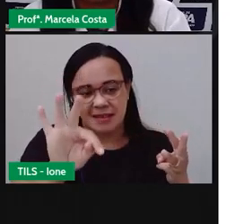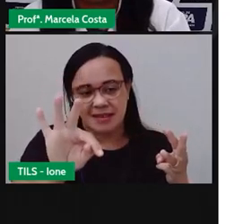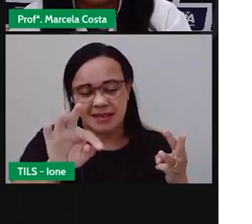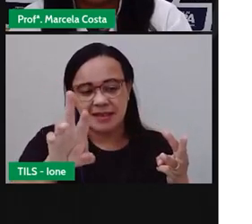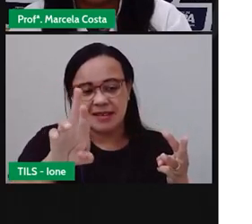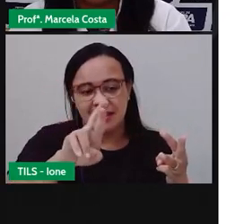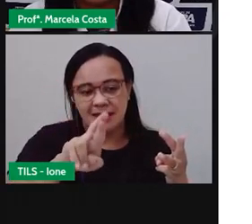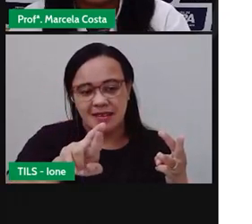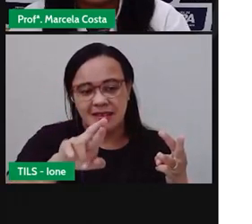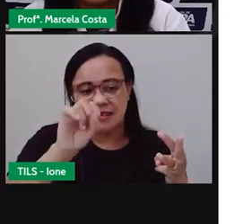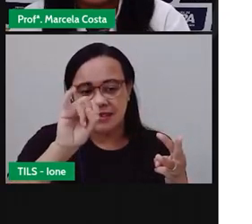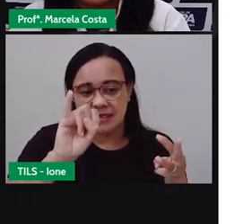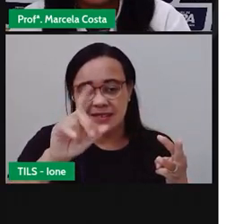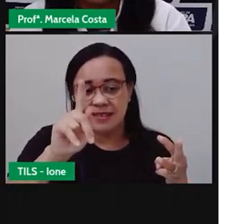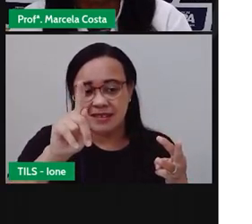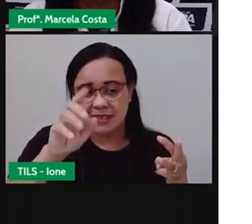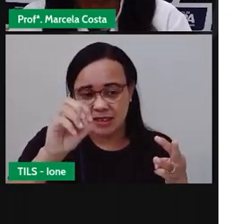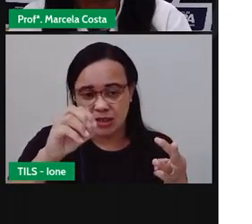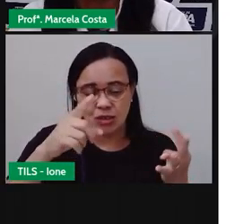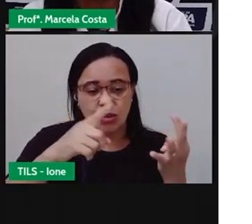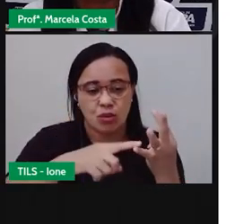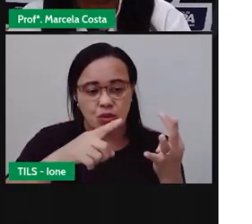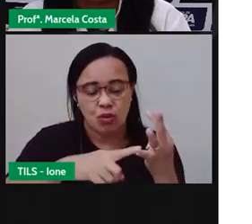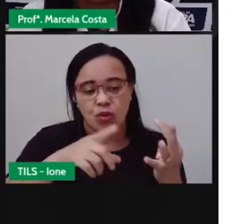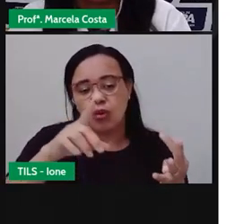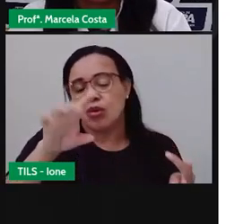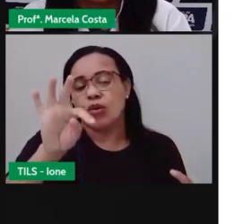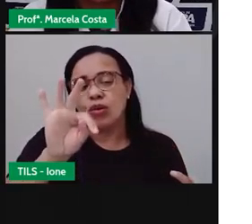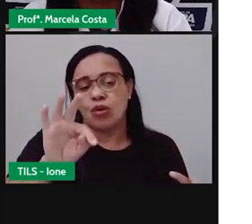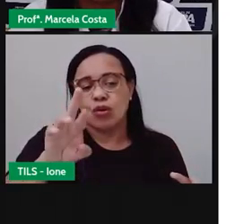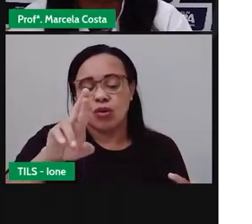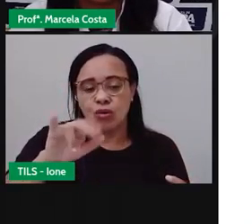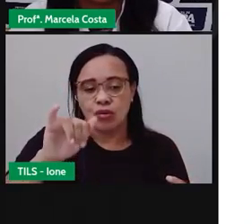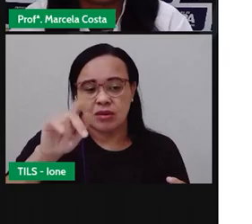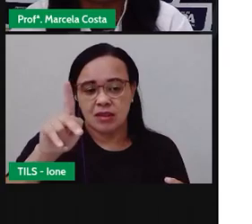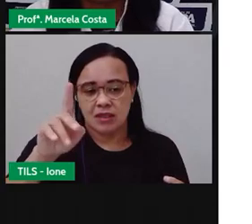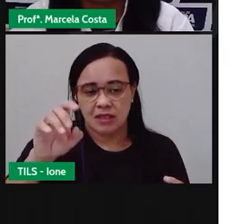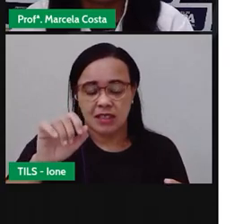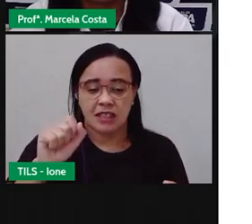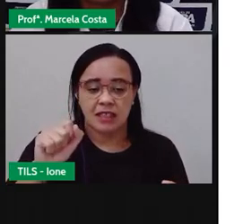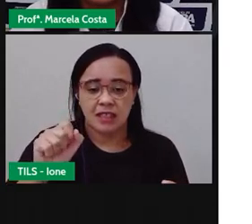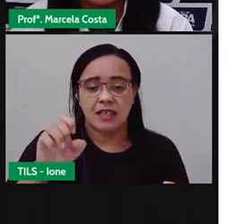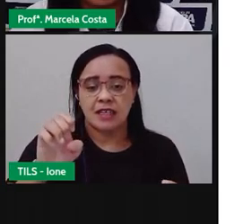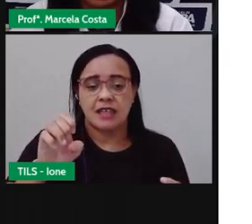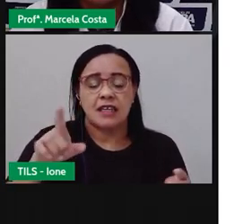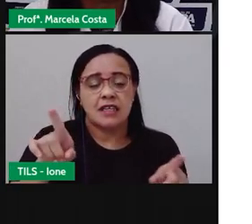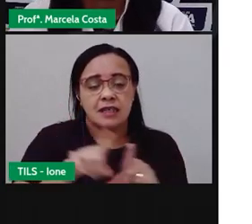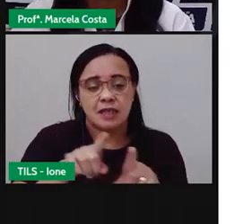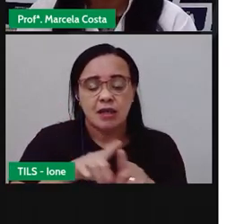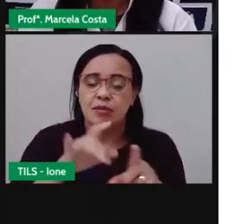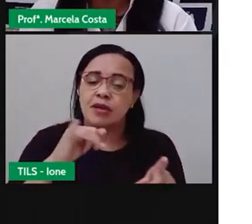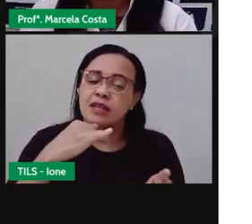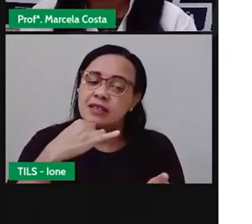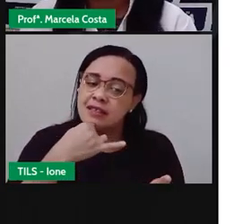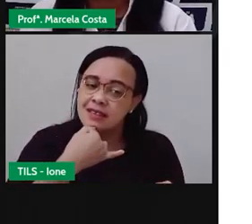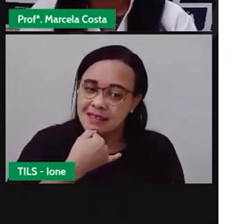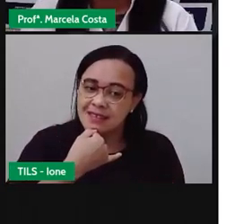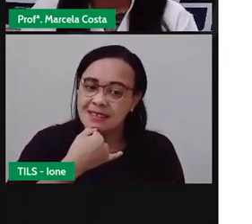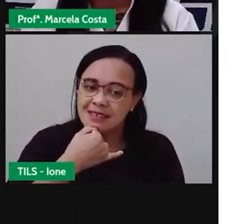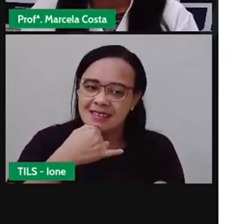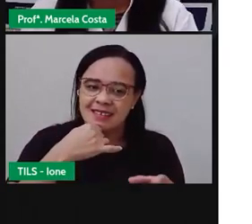Tem também o tigre. E o triste, uma expressão aqui de triste.